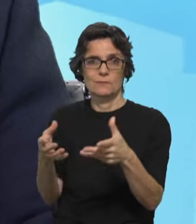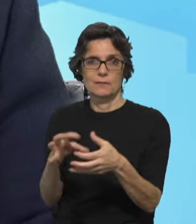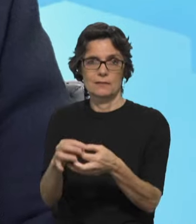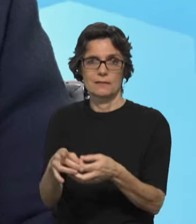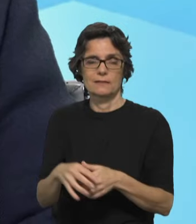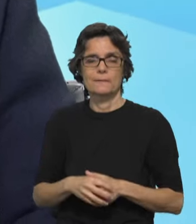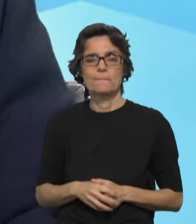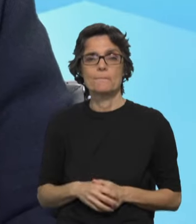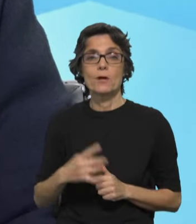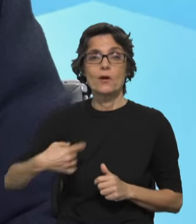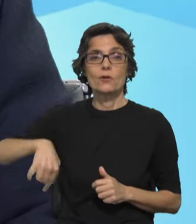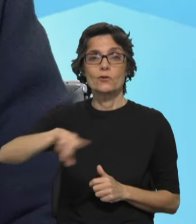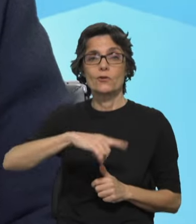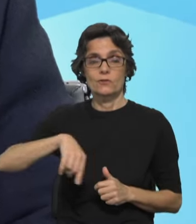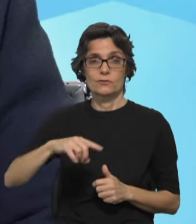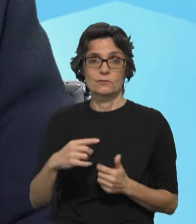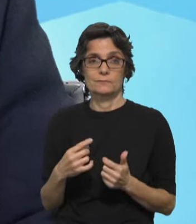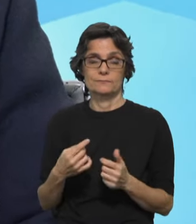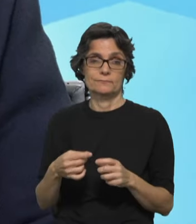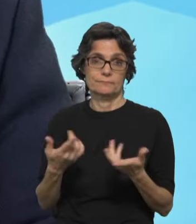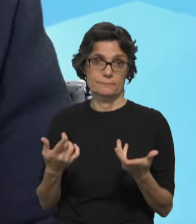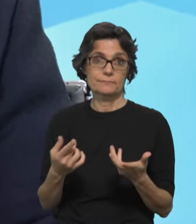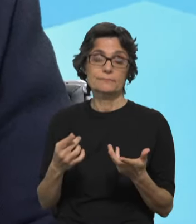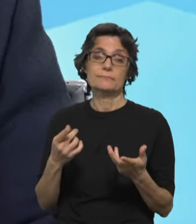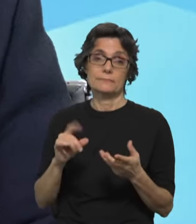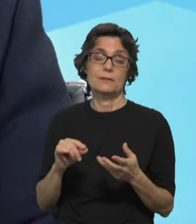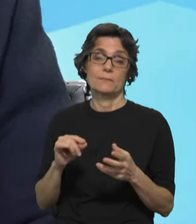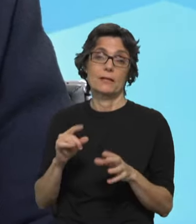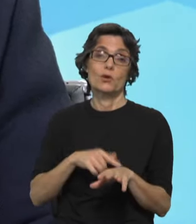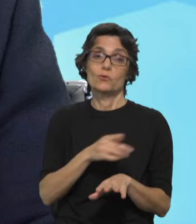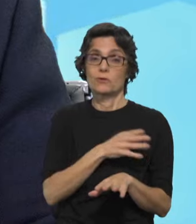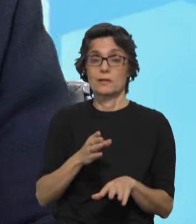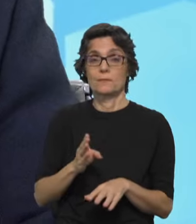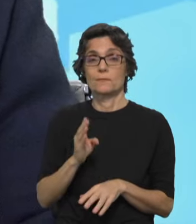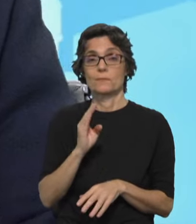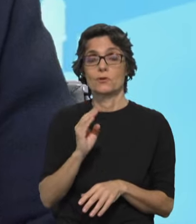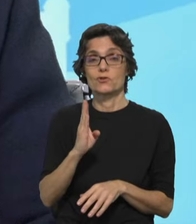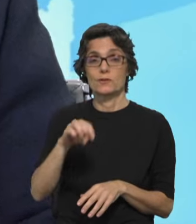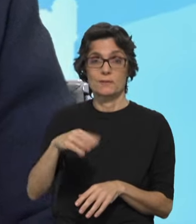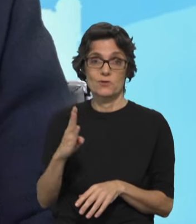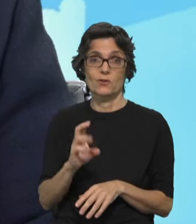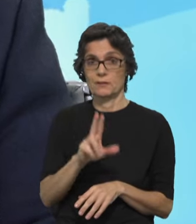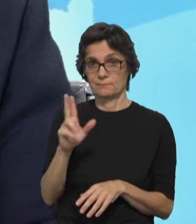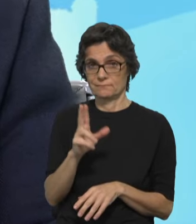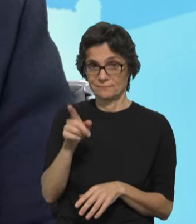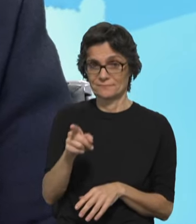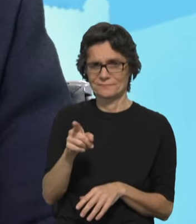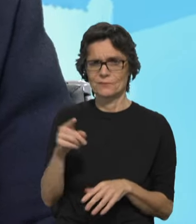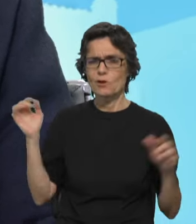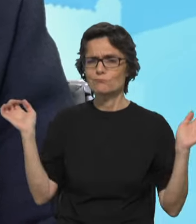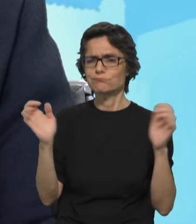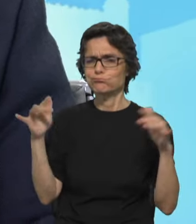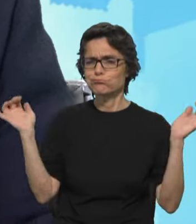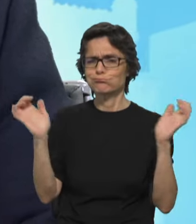viemos de um grande acontecimento, que foi a Jornada Mundial da Juventude, entre nós, tivemos milhões em